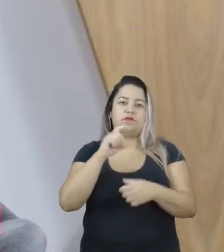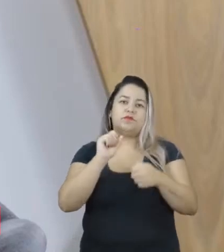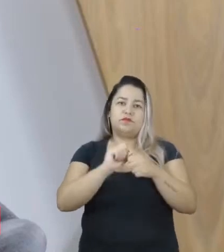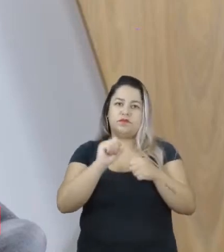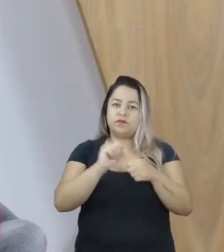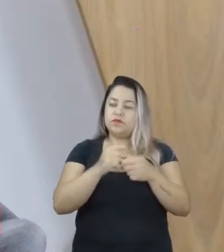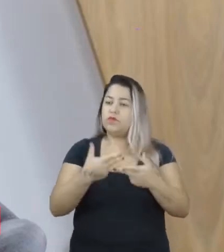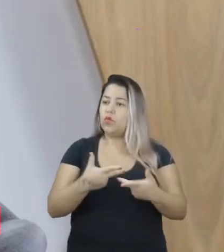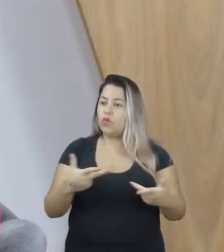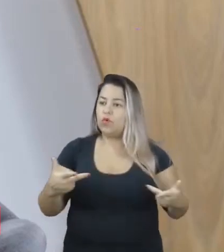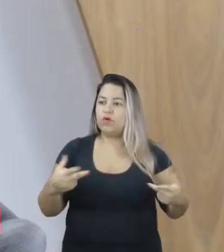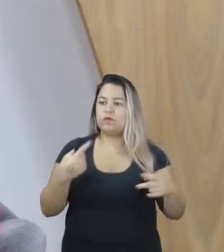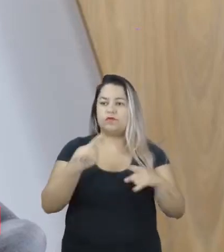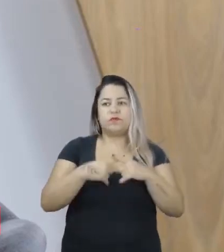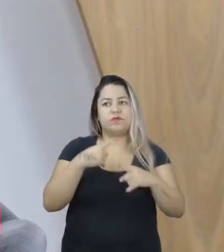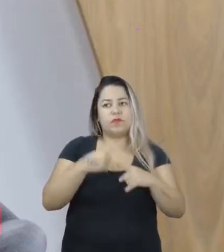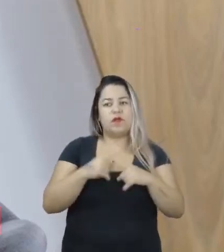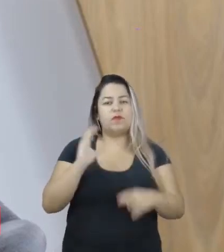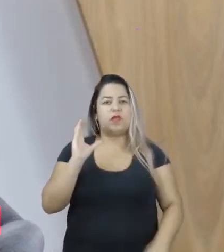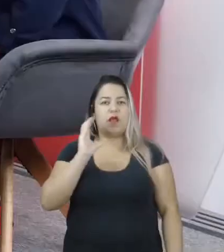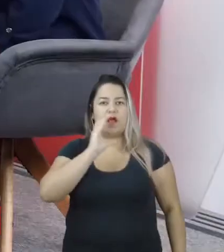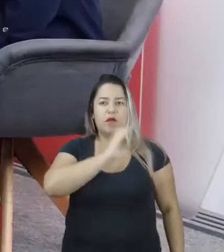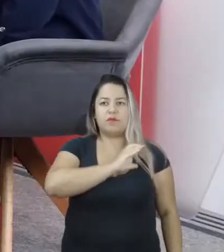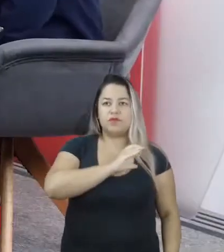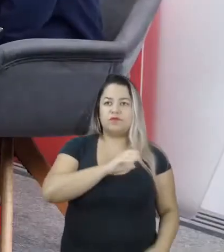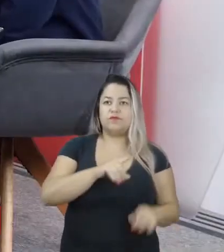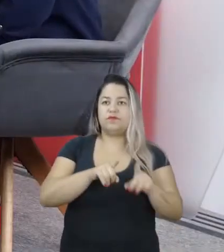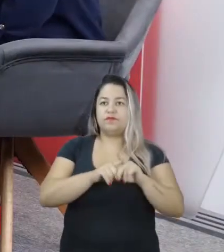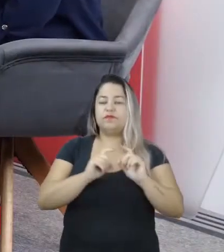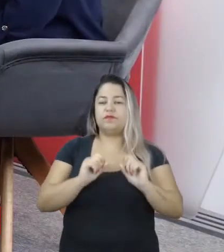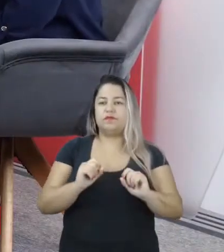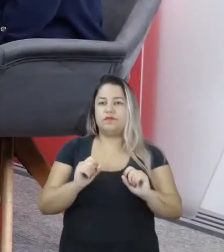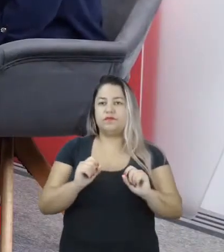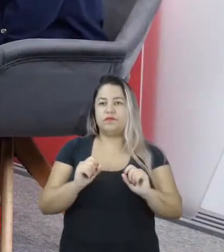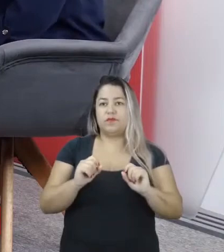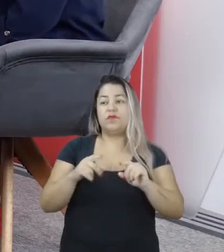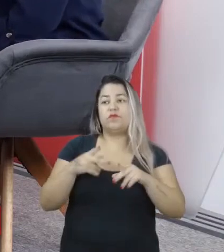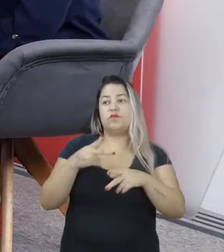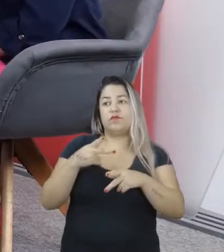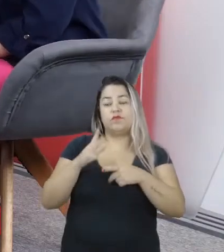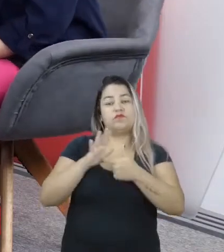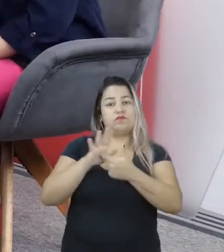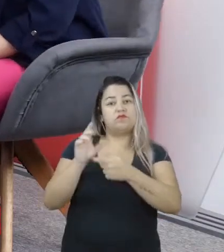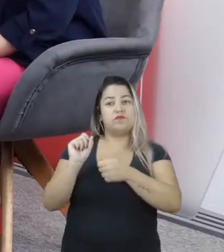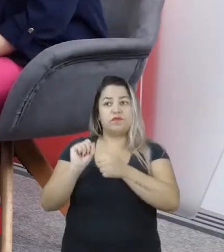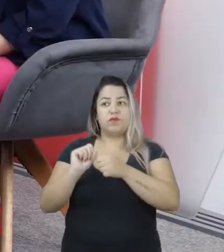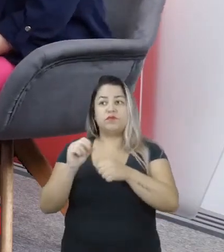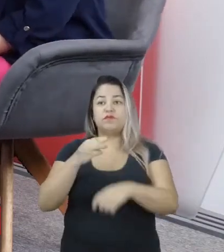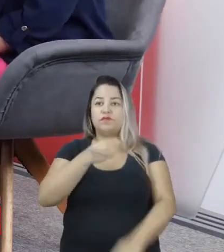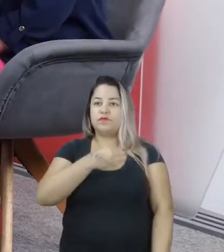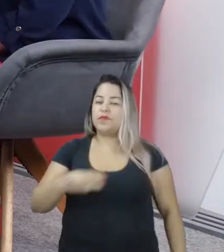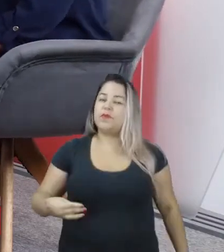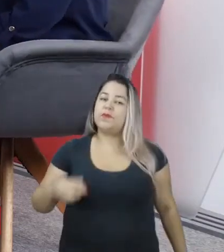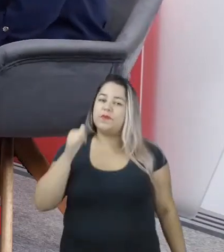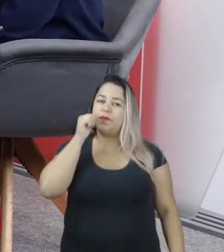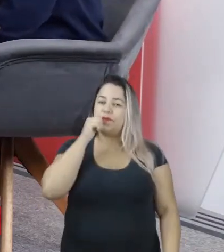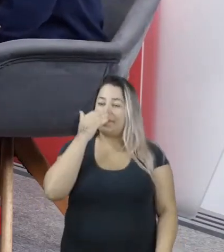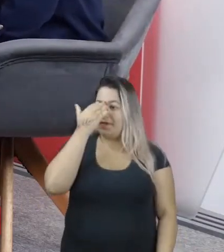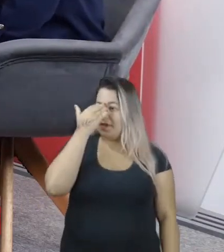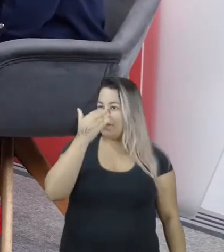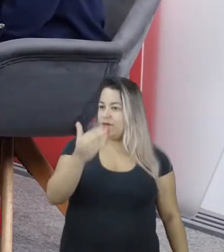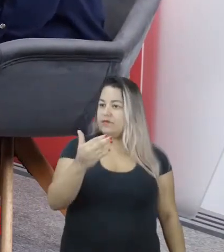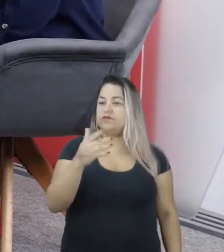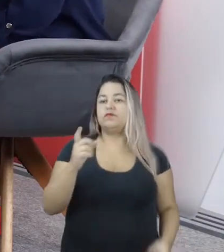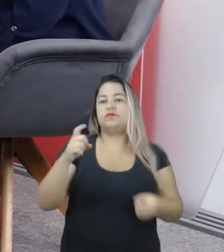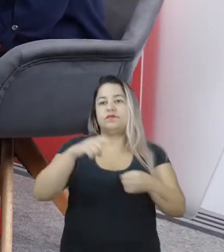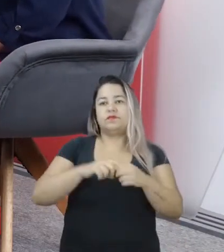coisa nesse um ano, porque está passando rápido. Prestação de contas agora, exato, né, exato. Ministra? Obrigada pela participação mais uma vez,